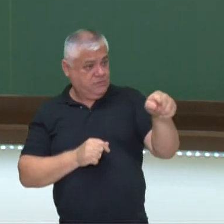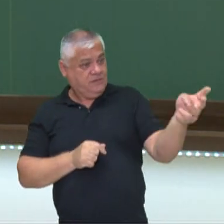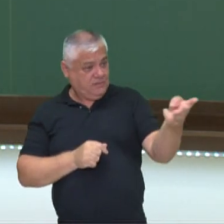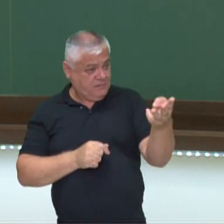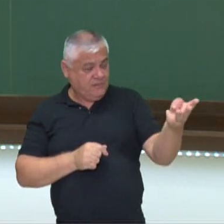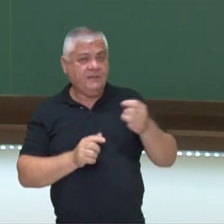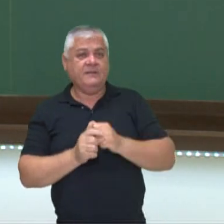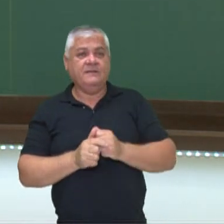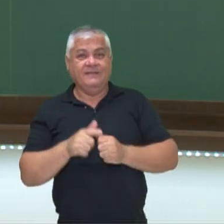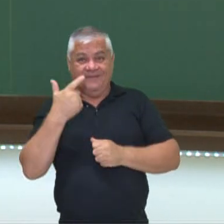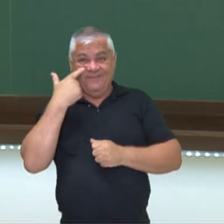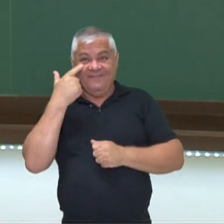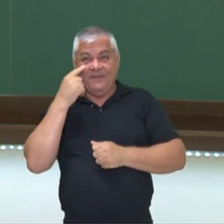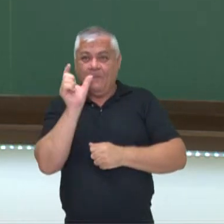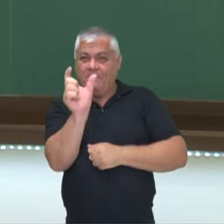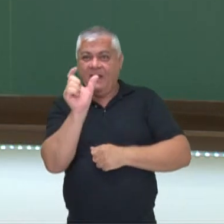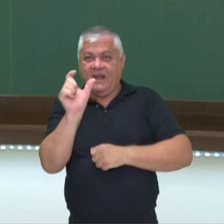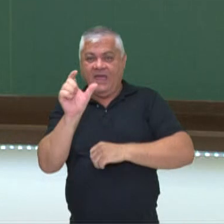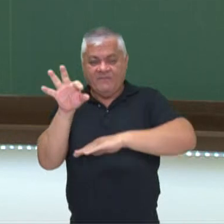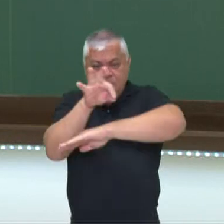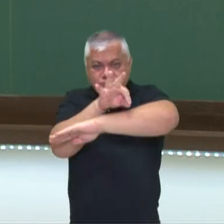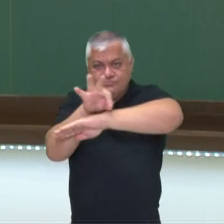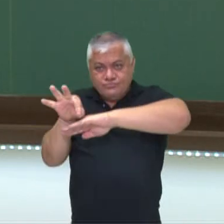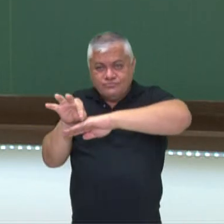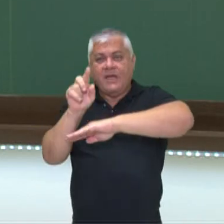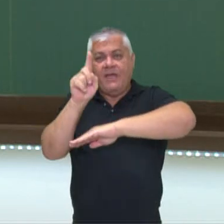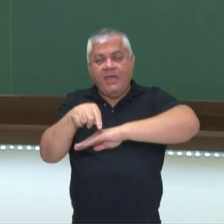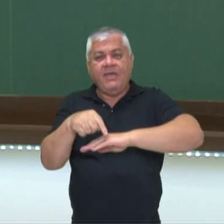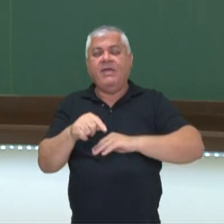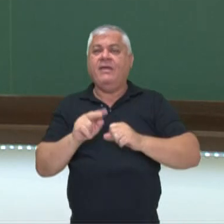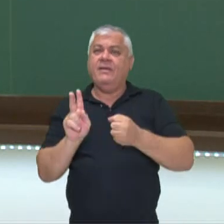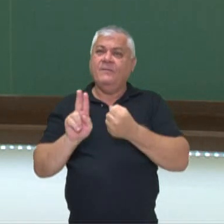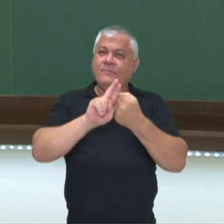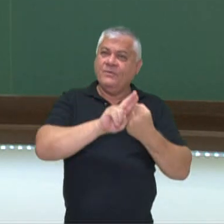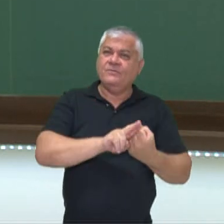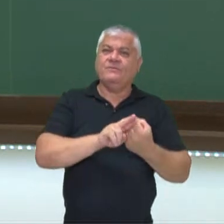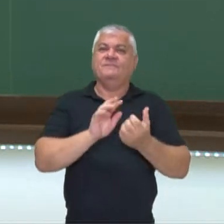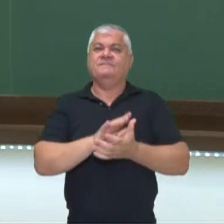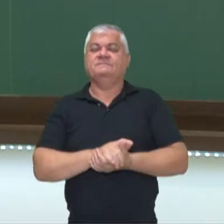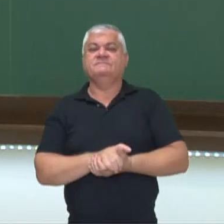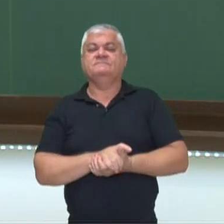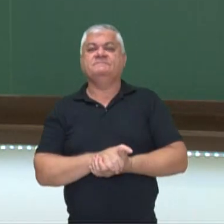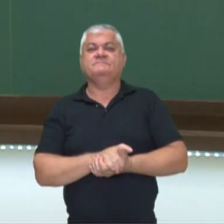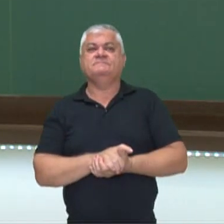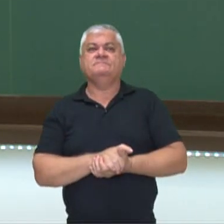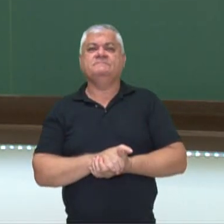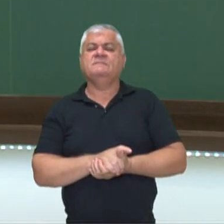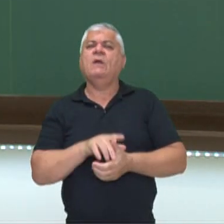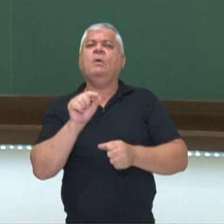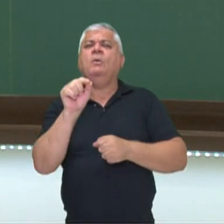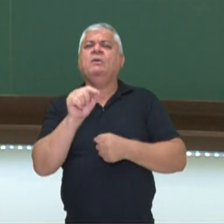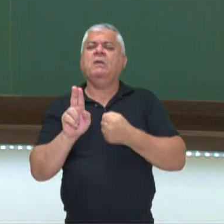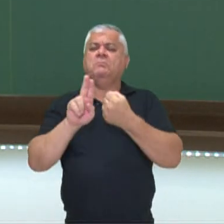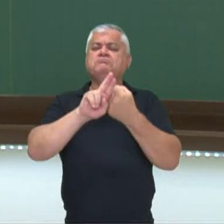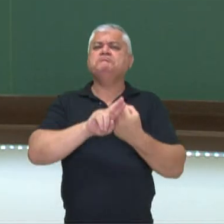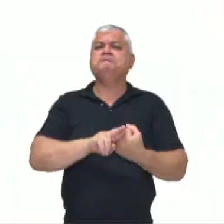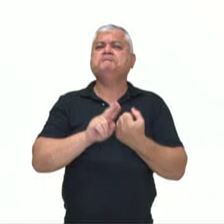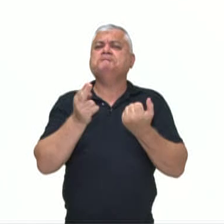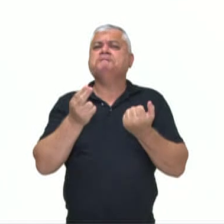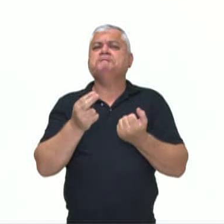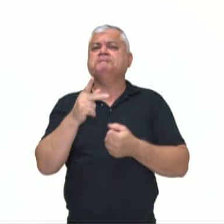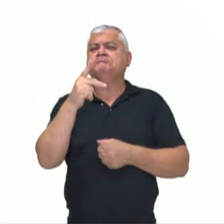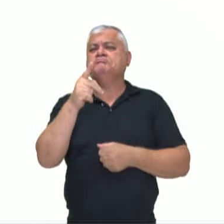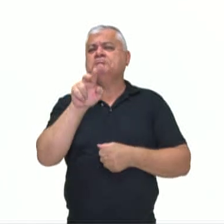palavras sublinhadas, elas são pronomes pessoais. A ver, que são os pronomes personais?